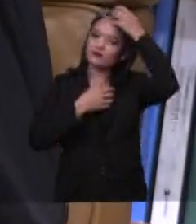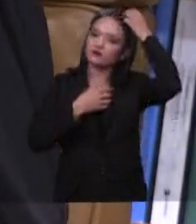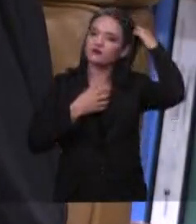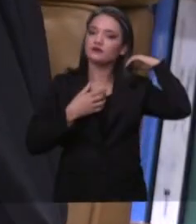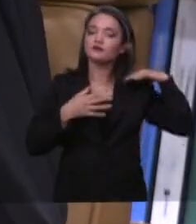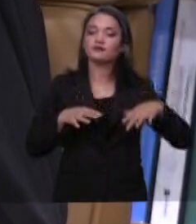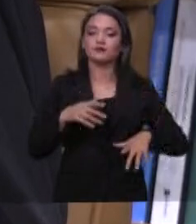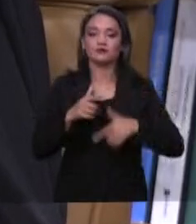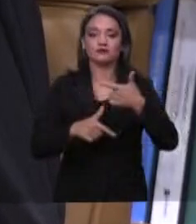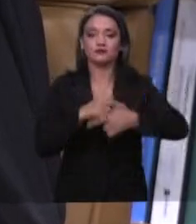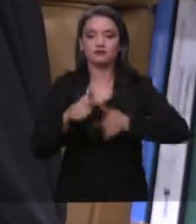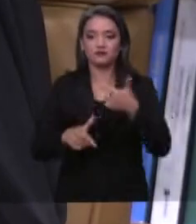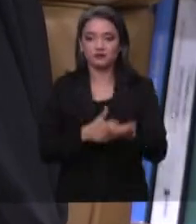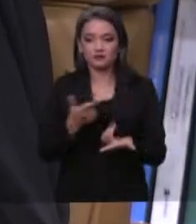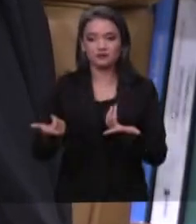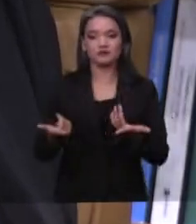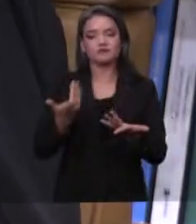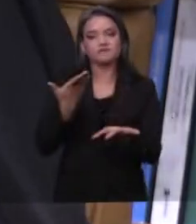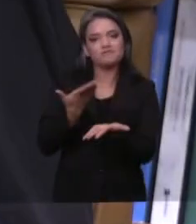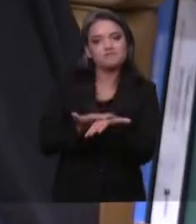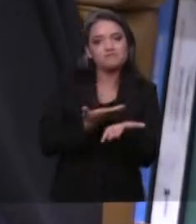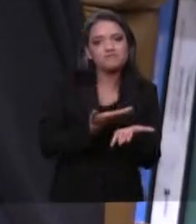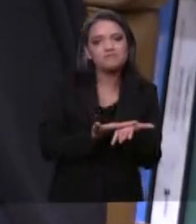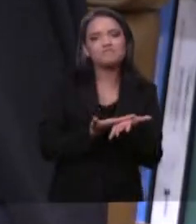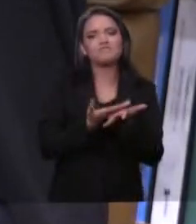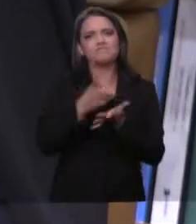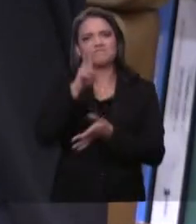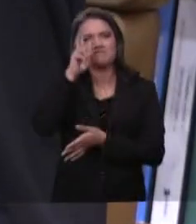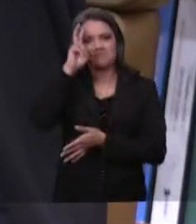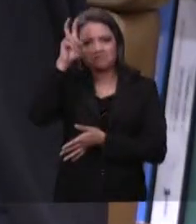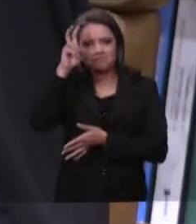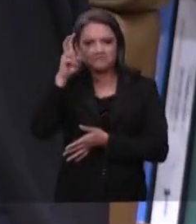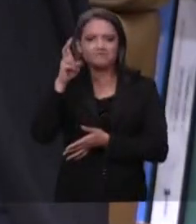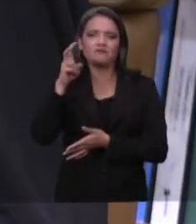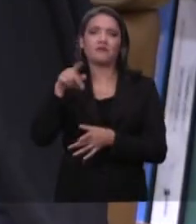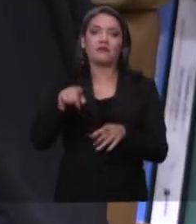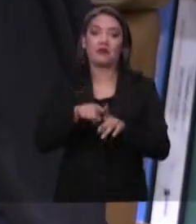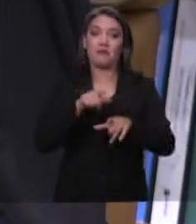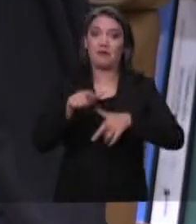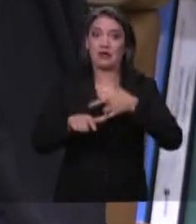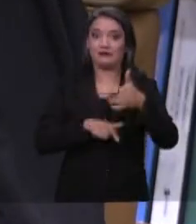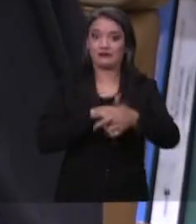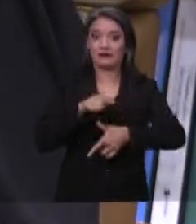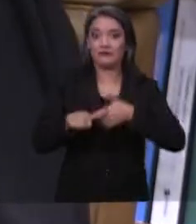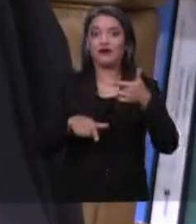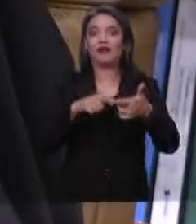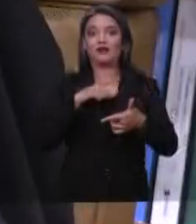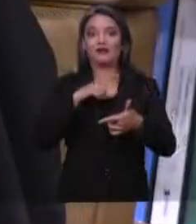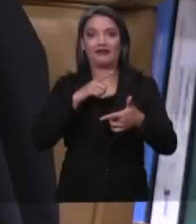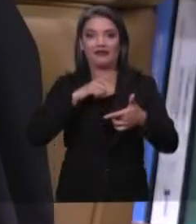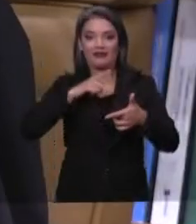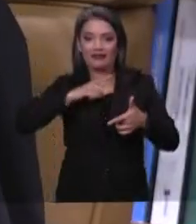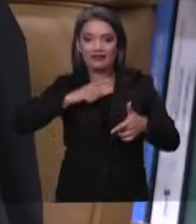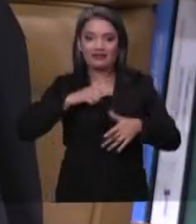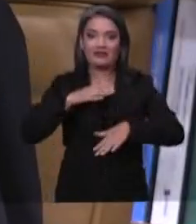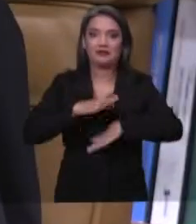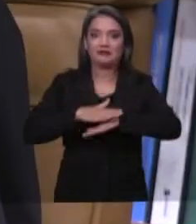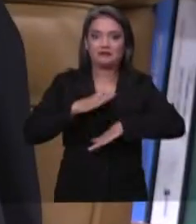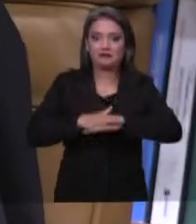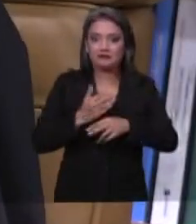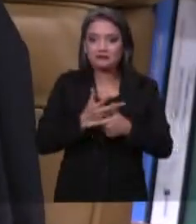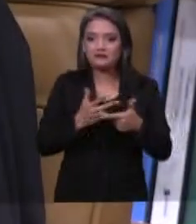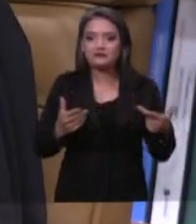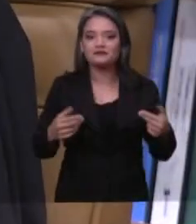Roberto Barroso, vice-presidente do STF. Mas pelo trabalho físico, evidentemente, que representou homem de pele branca,